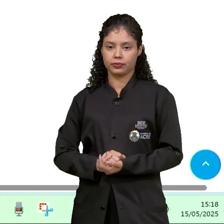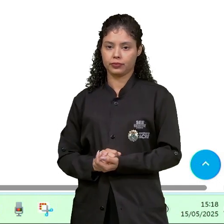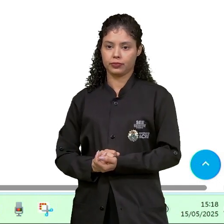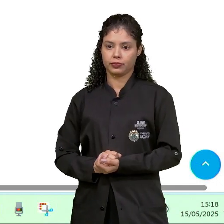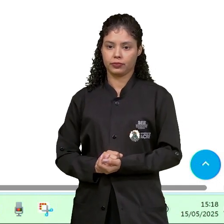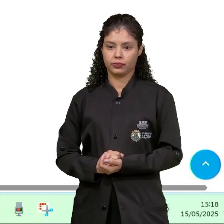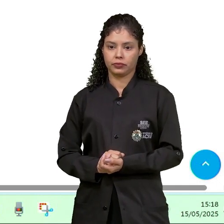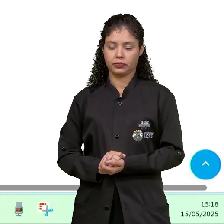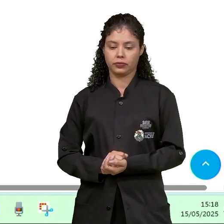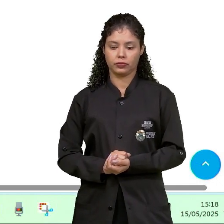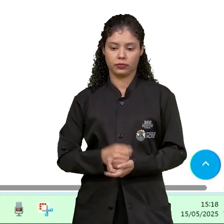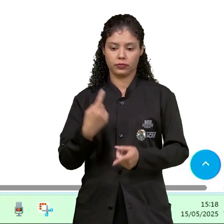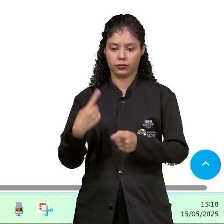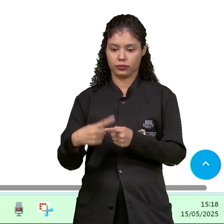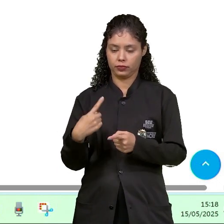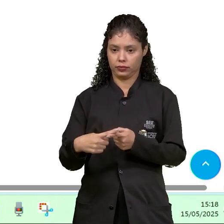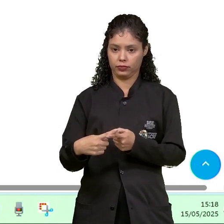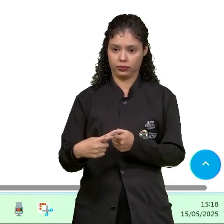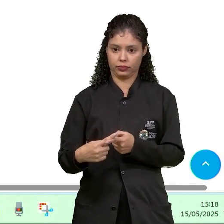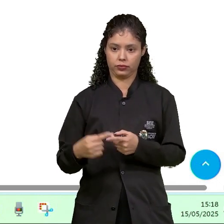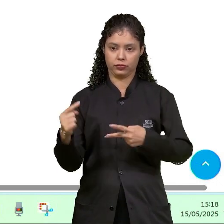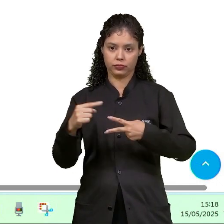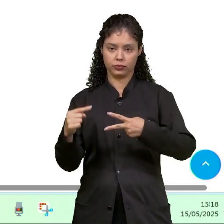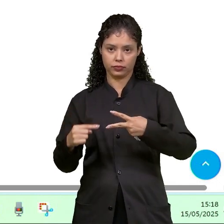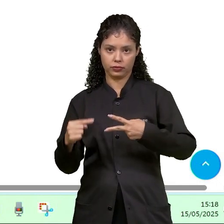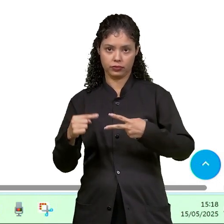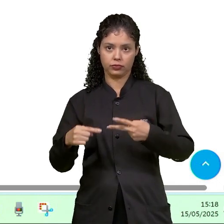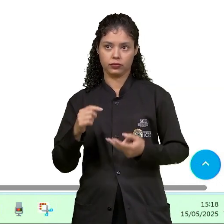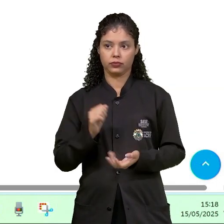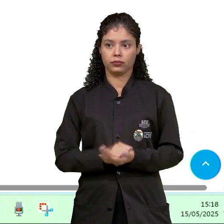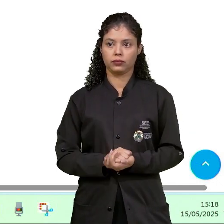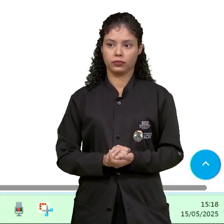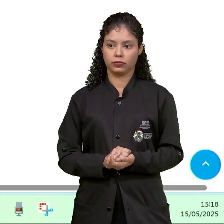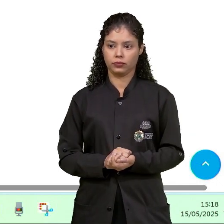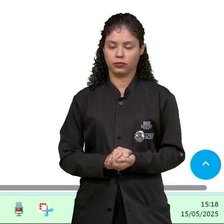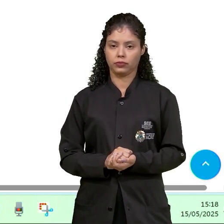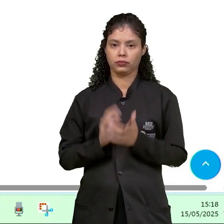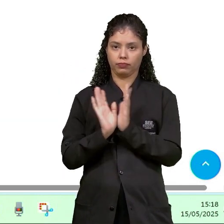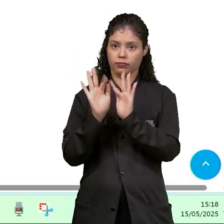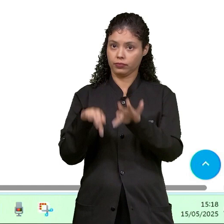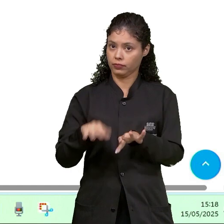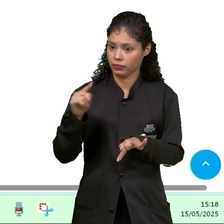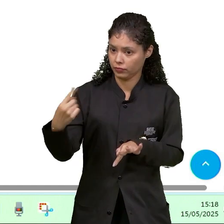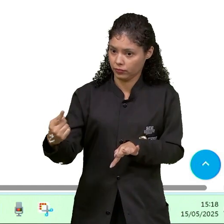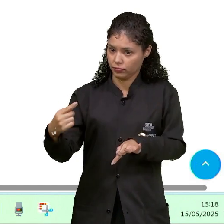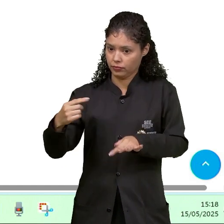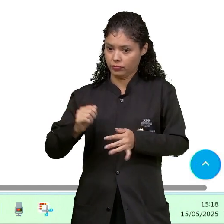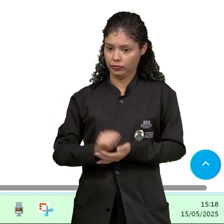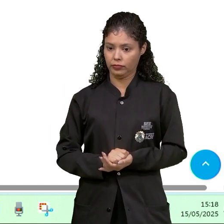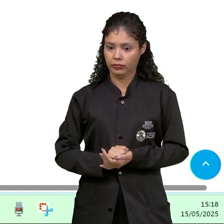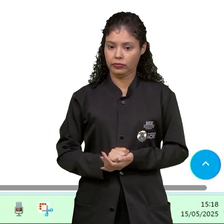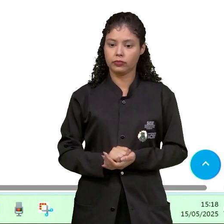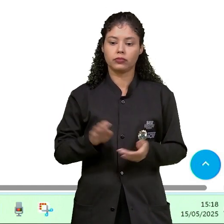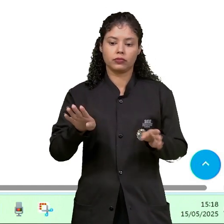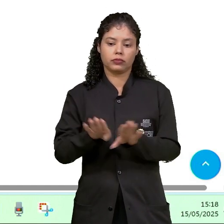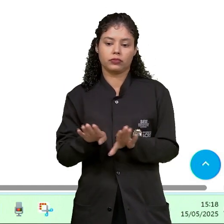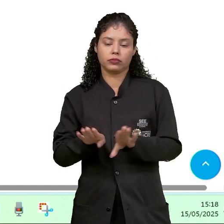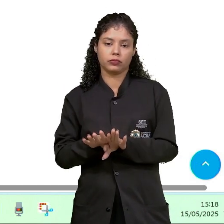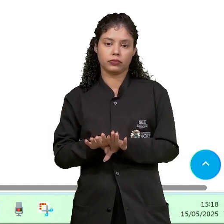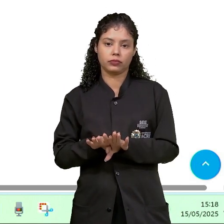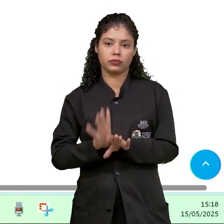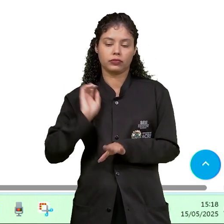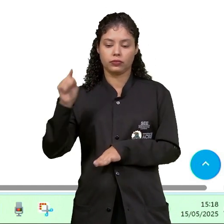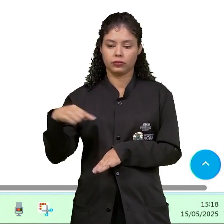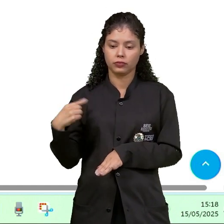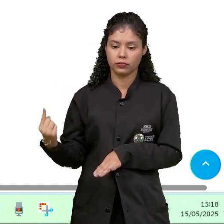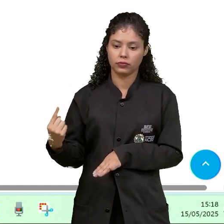101 processos, porque 2 eu tinha finalizado lá anteriormente. Próximo,